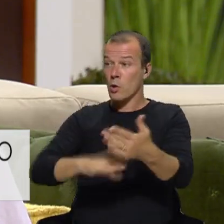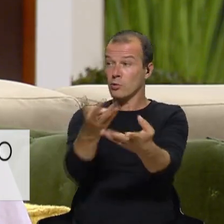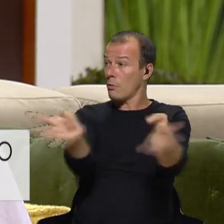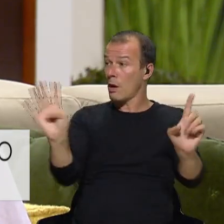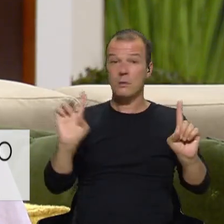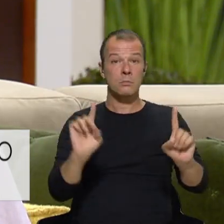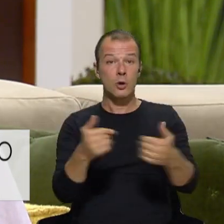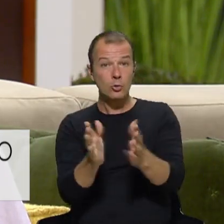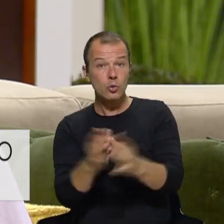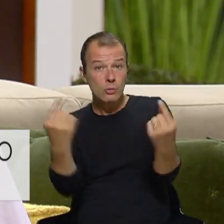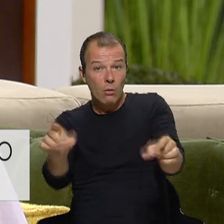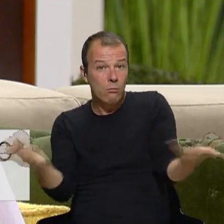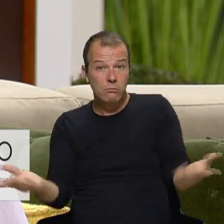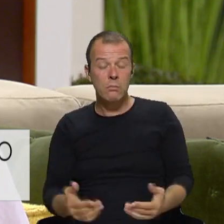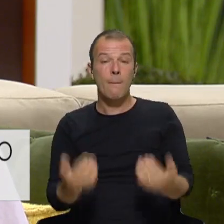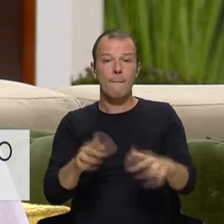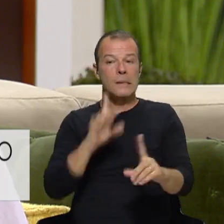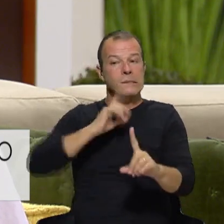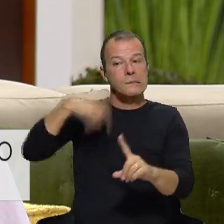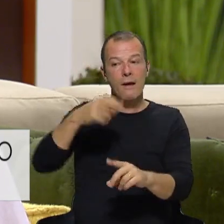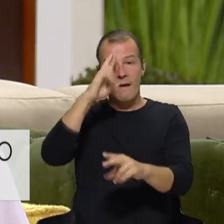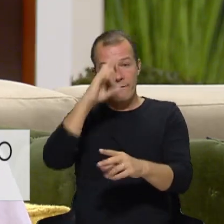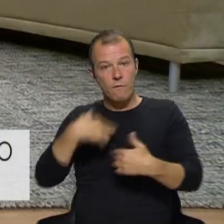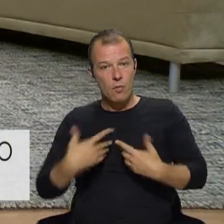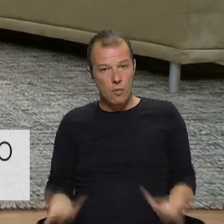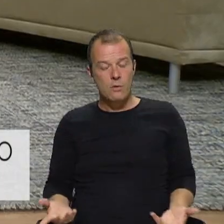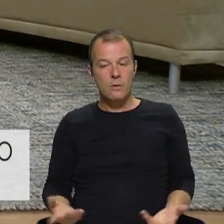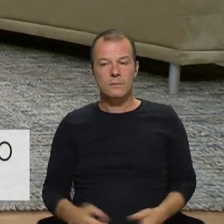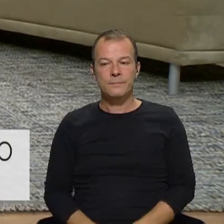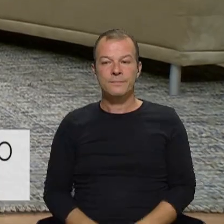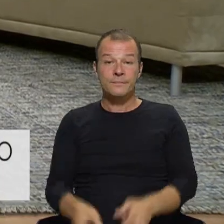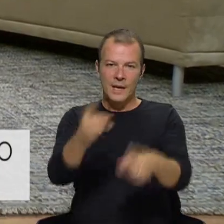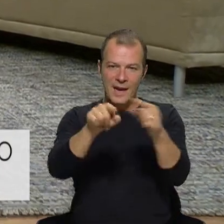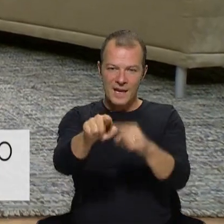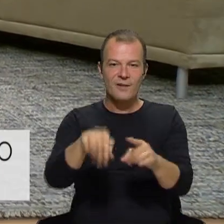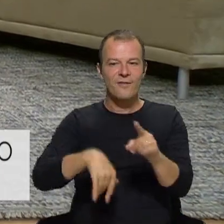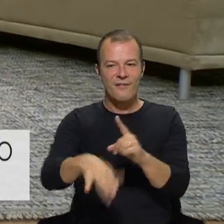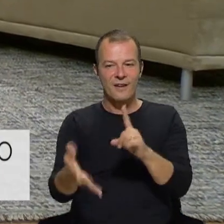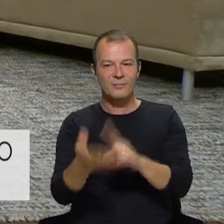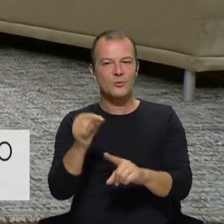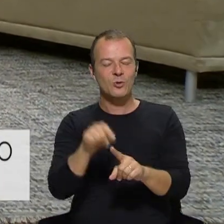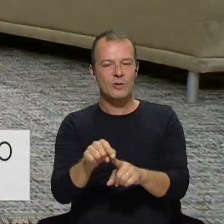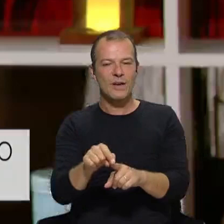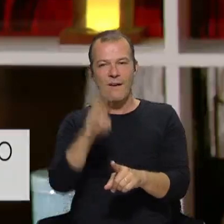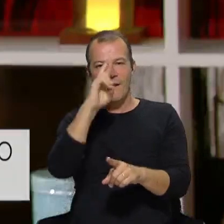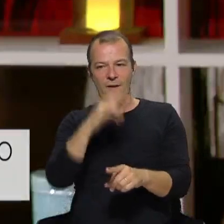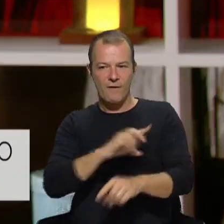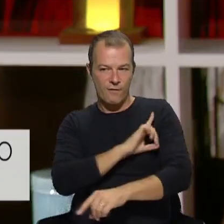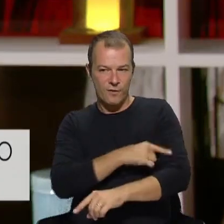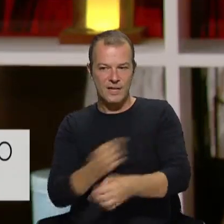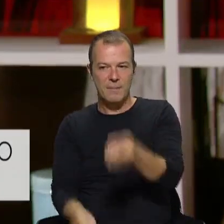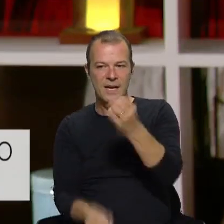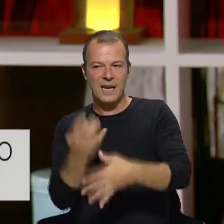aqui, todos temos. Sim. Mas temos que arranjar forças, não é? Claro que sim, claro que sim. E é aí que tu vais buscar uma força para criares a